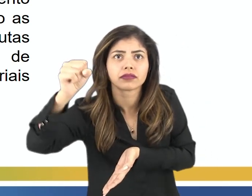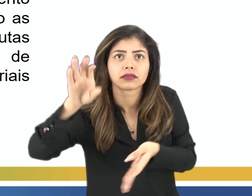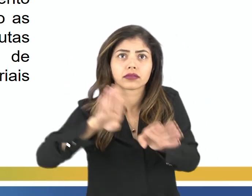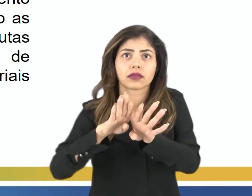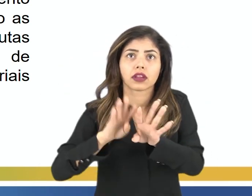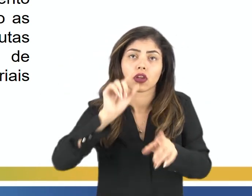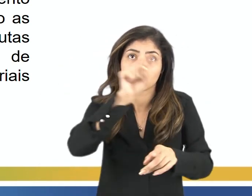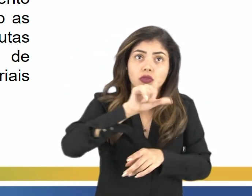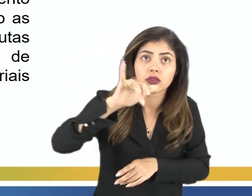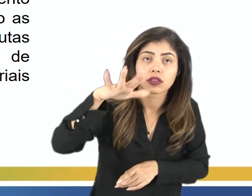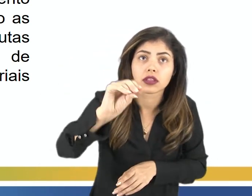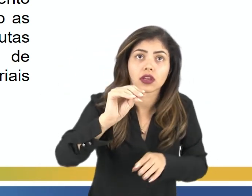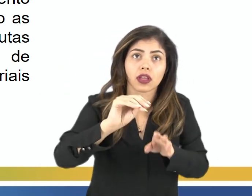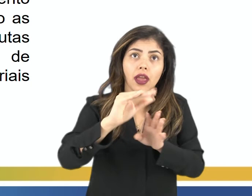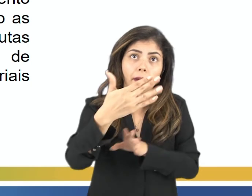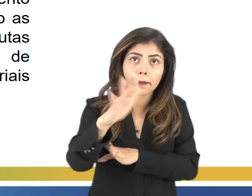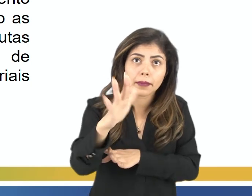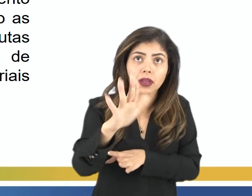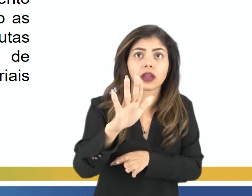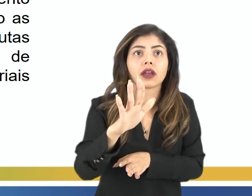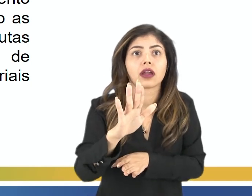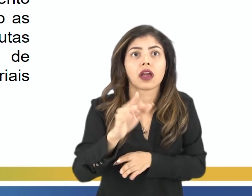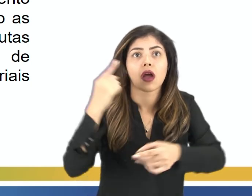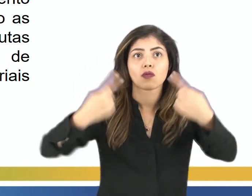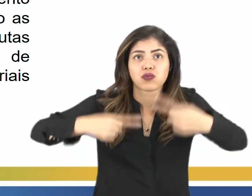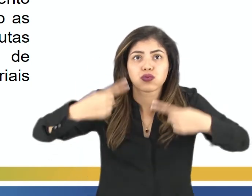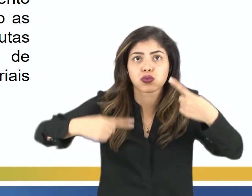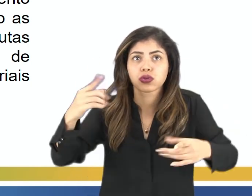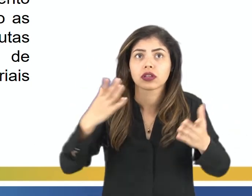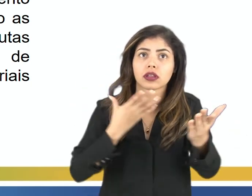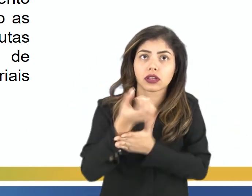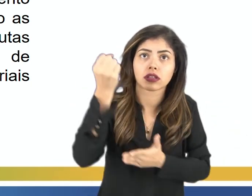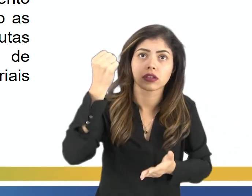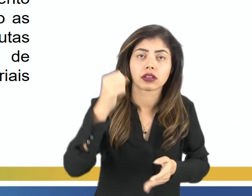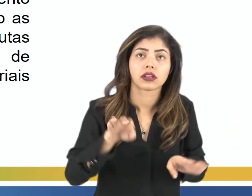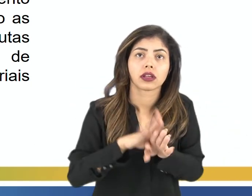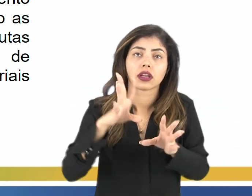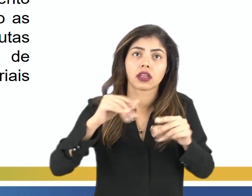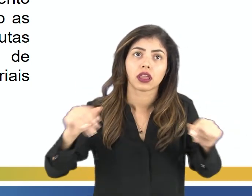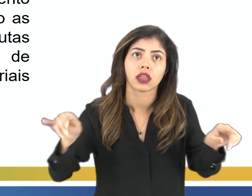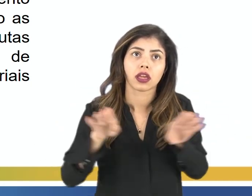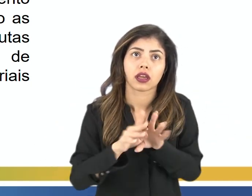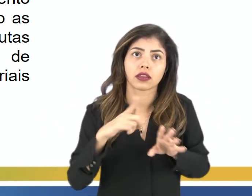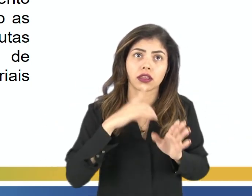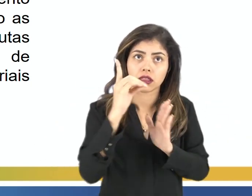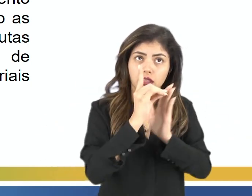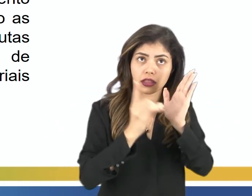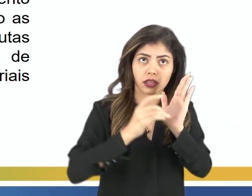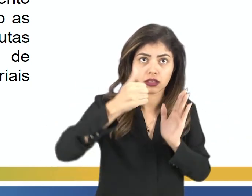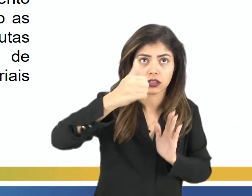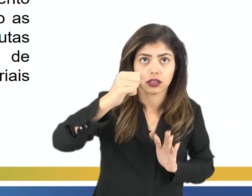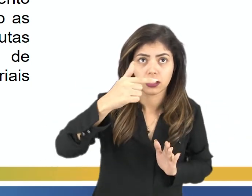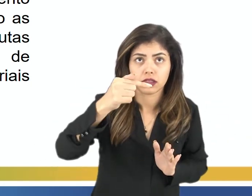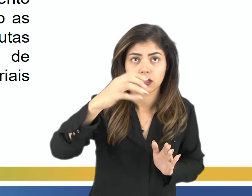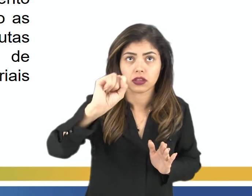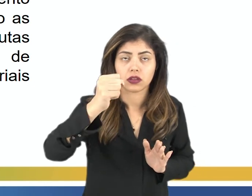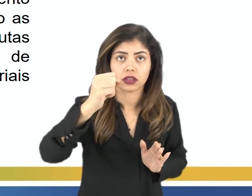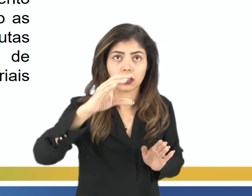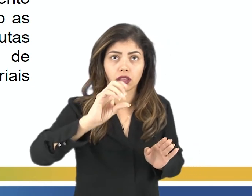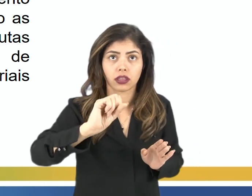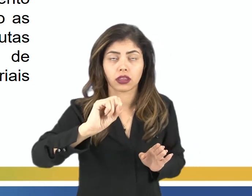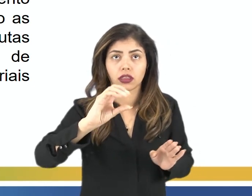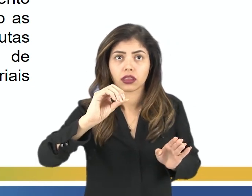do ciclo da borracha em pleno momento de disputa pela posse da terra que havia tomado na década de 70 e 80 no Acre.